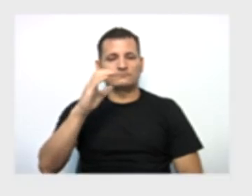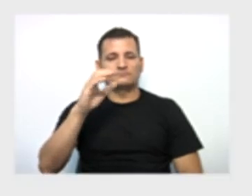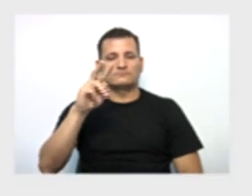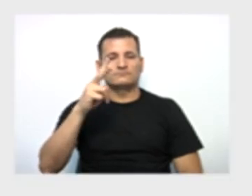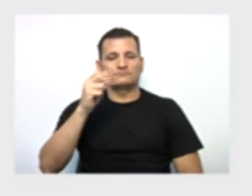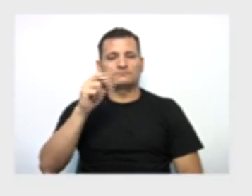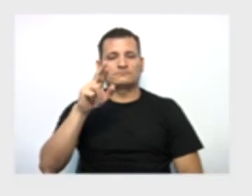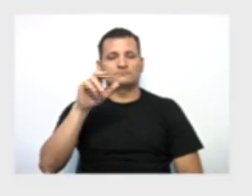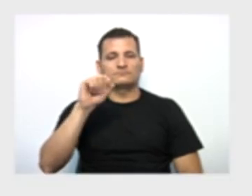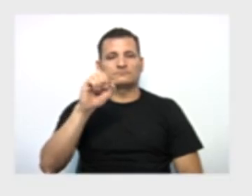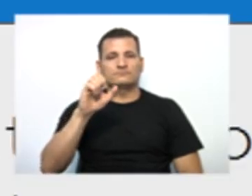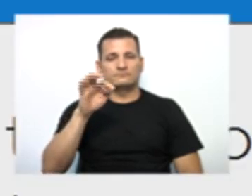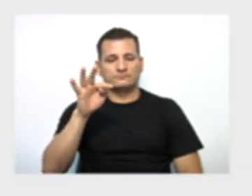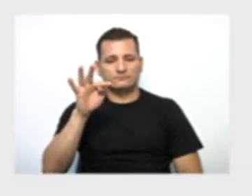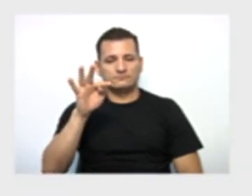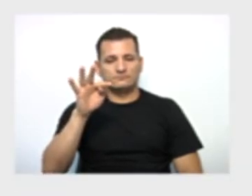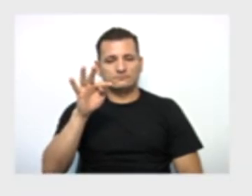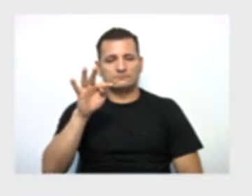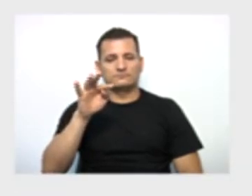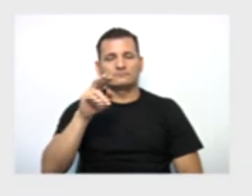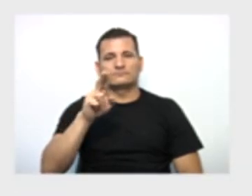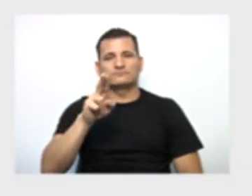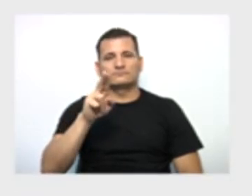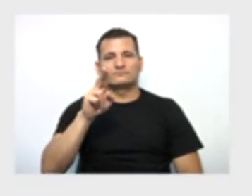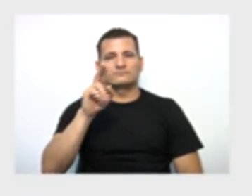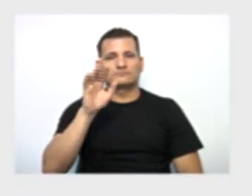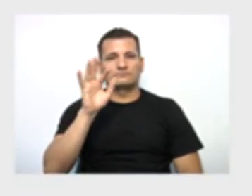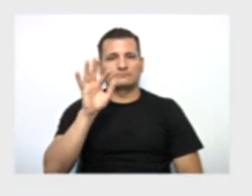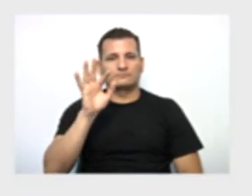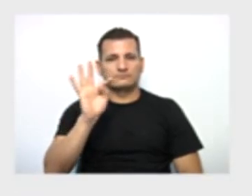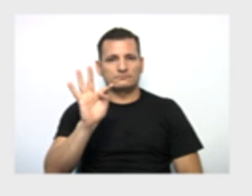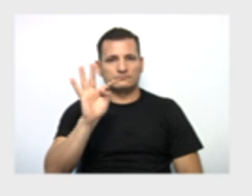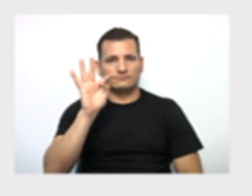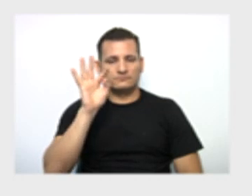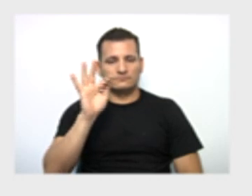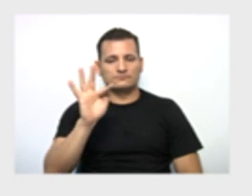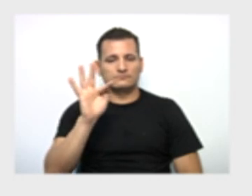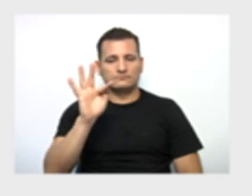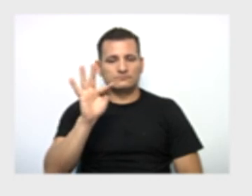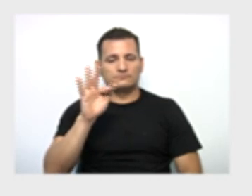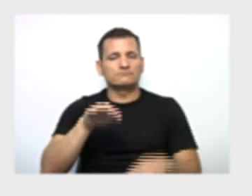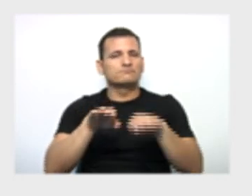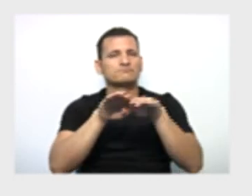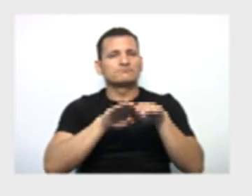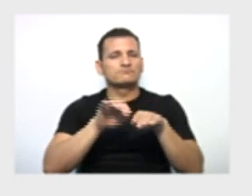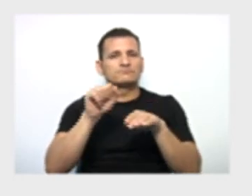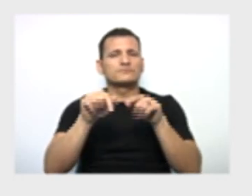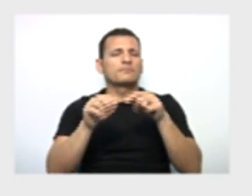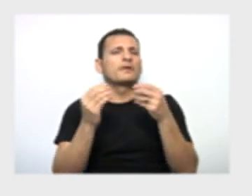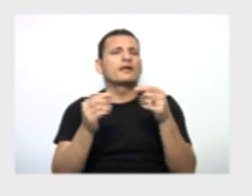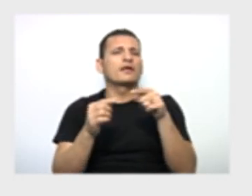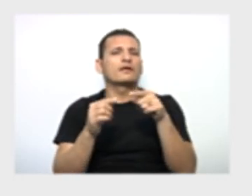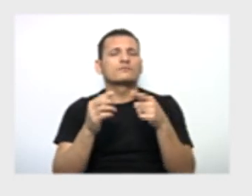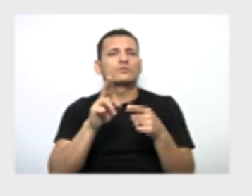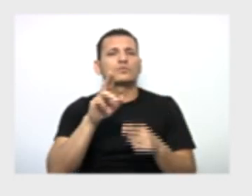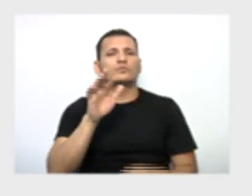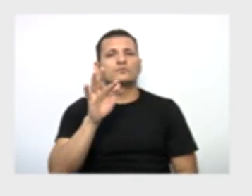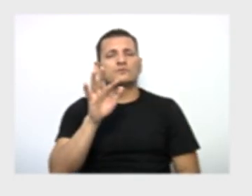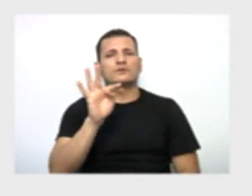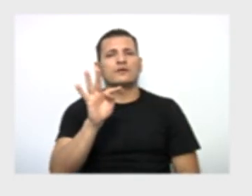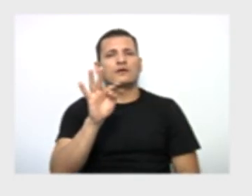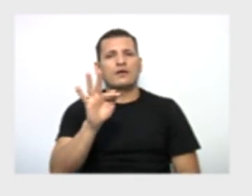char7. E aqui eu vou dizer que nós vamos utilizar o padrão UTF-8. Para que é isso aí mesmo, professora? Eu